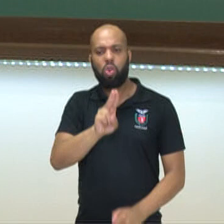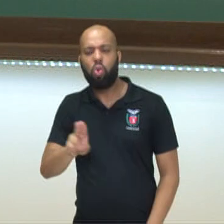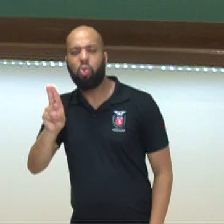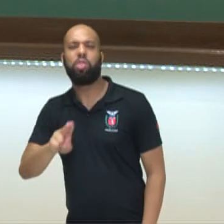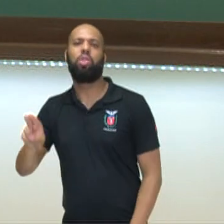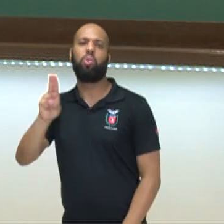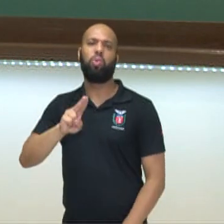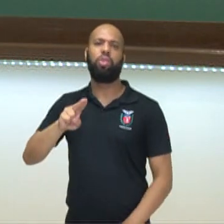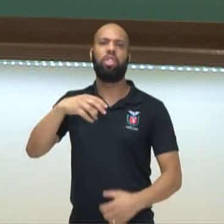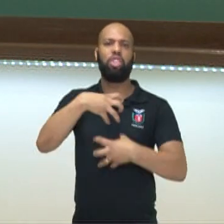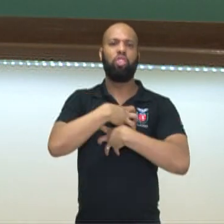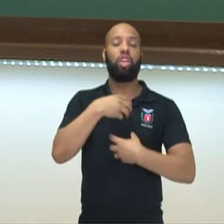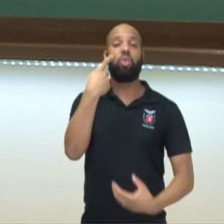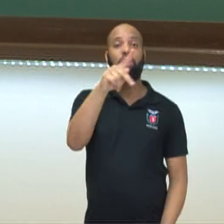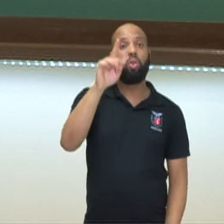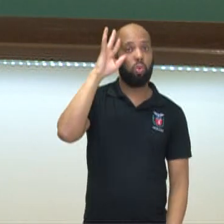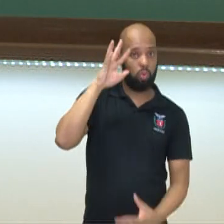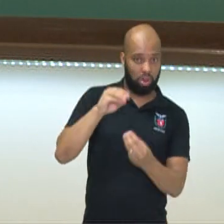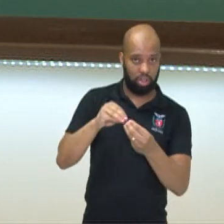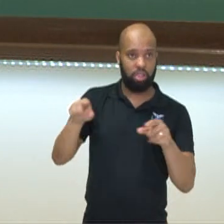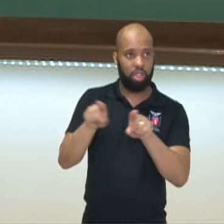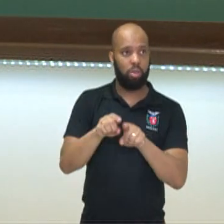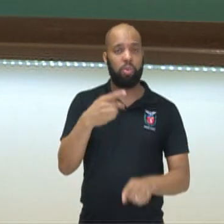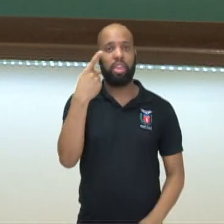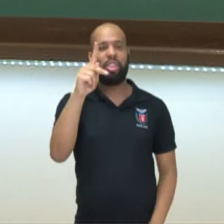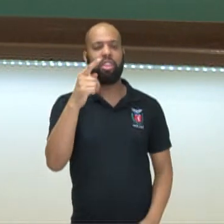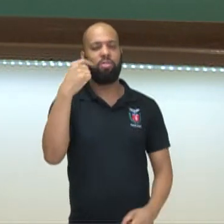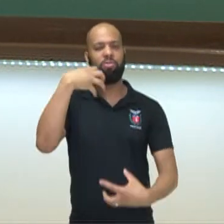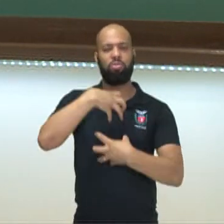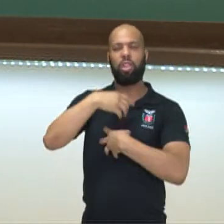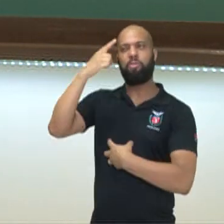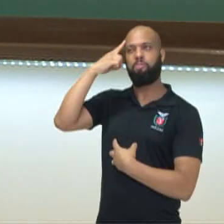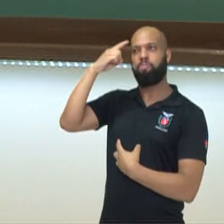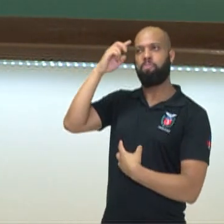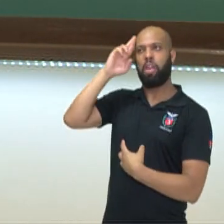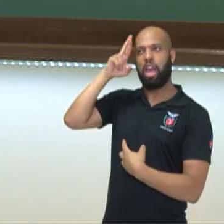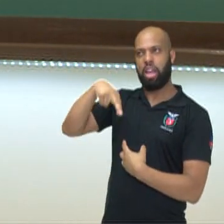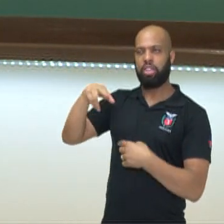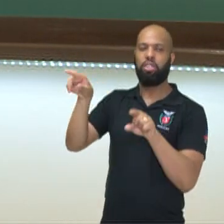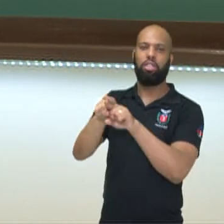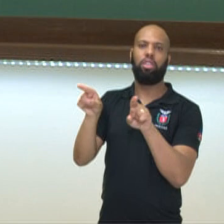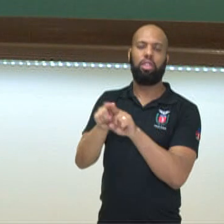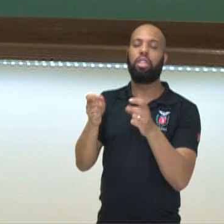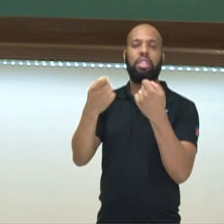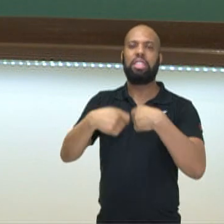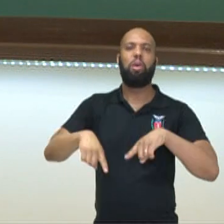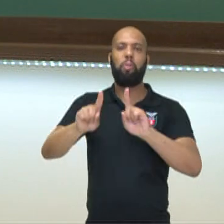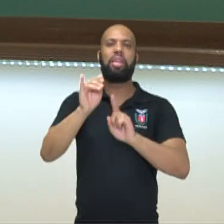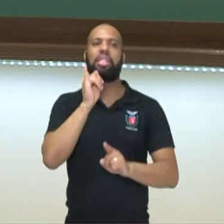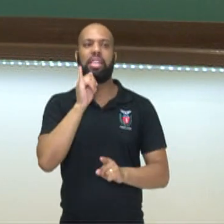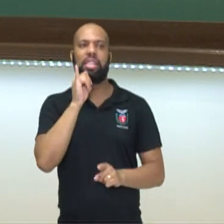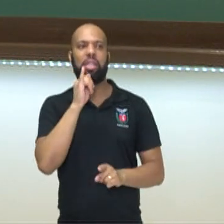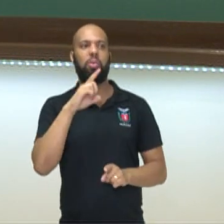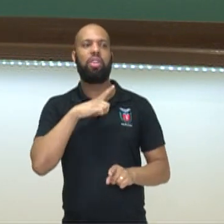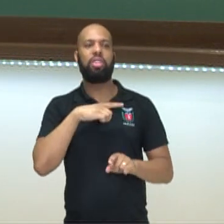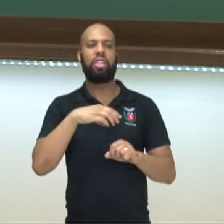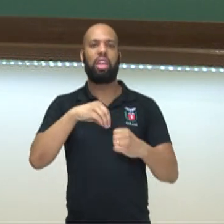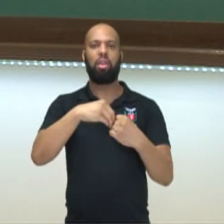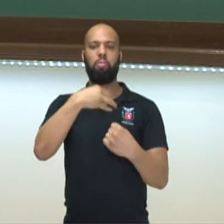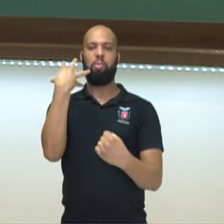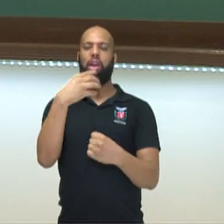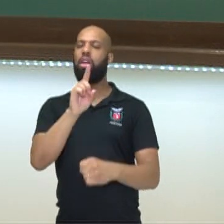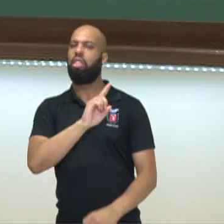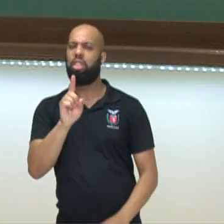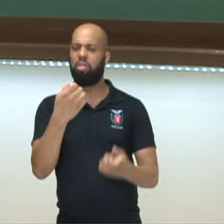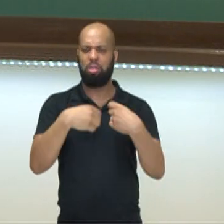seu próprio entendimento, da sua própria faculdade racional, sem a necessidade de orientação